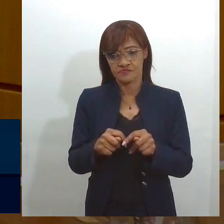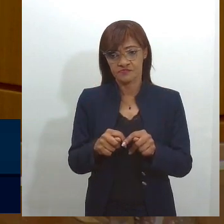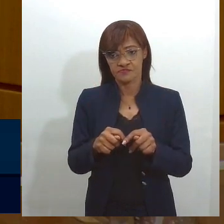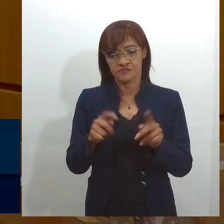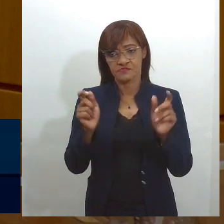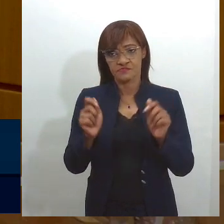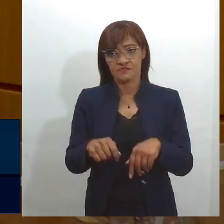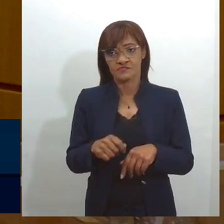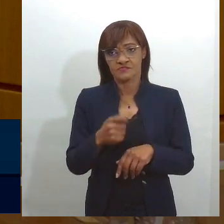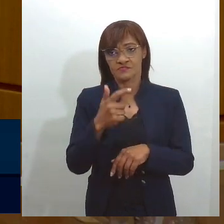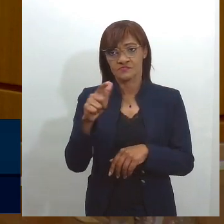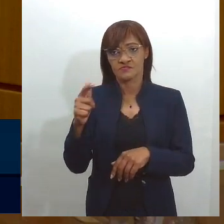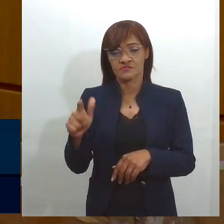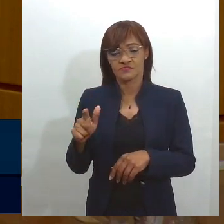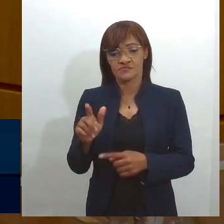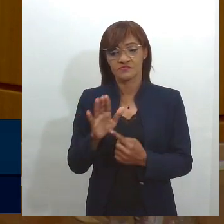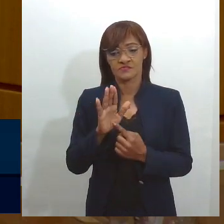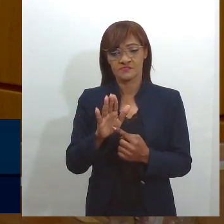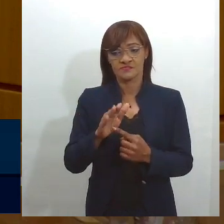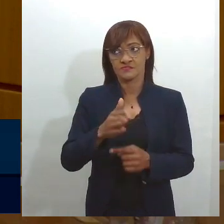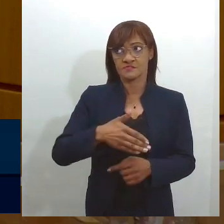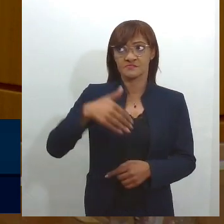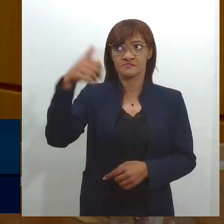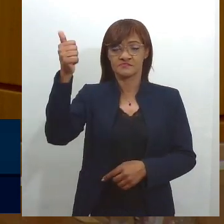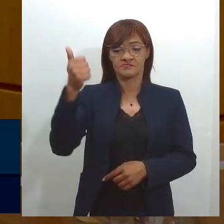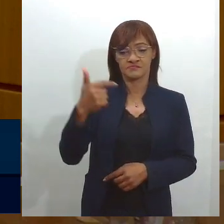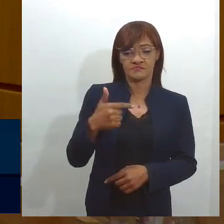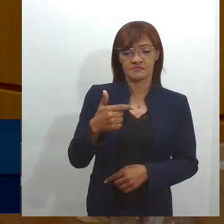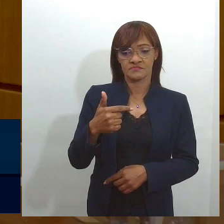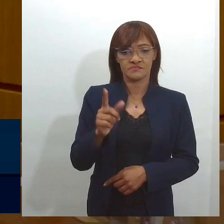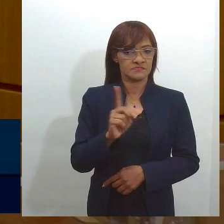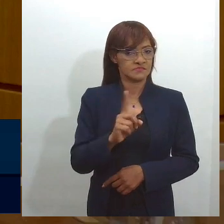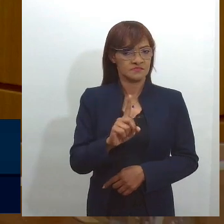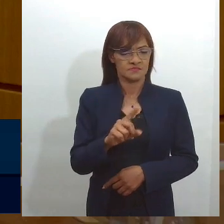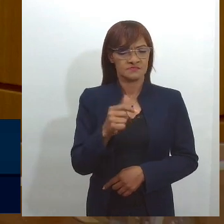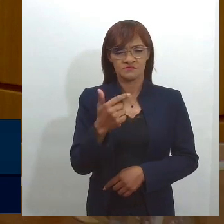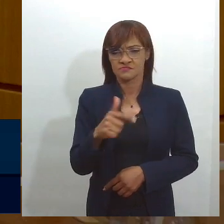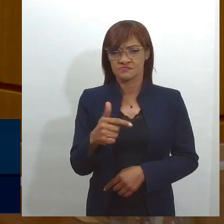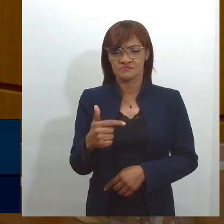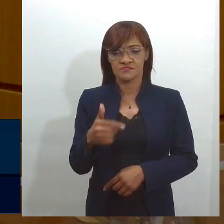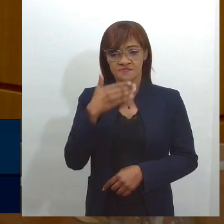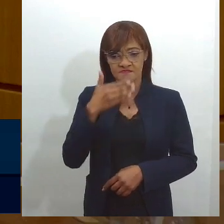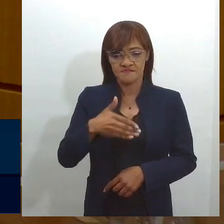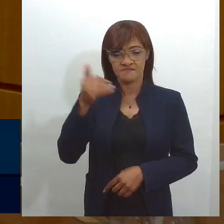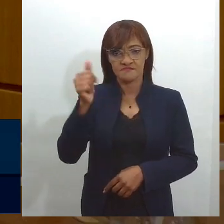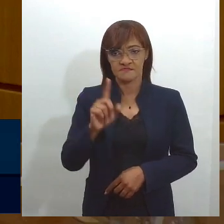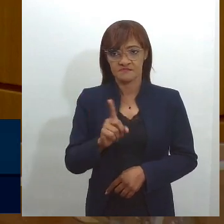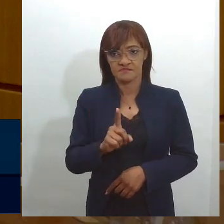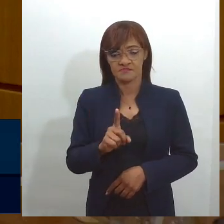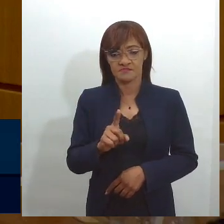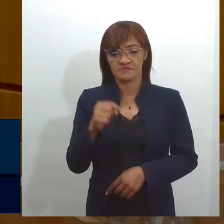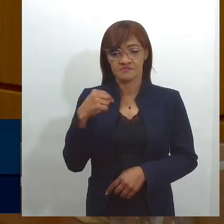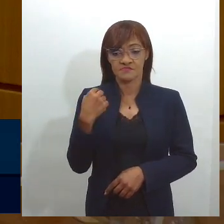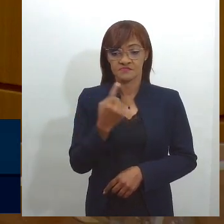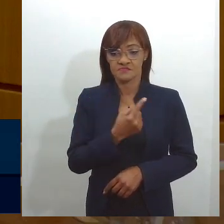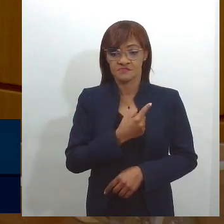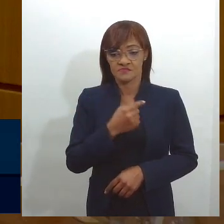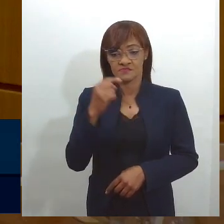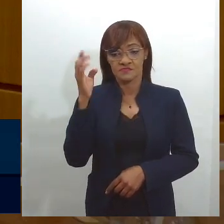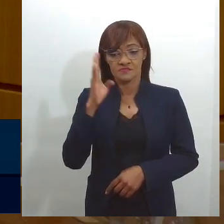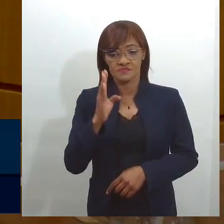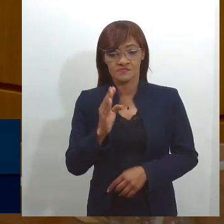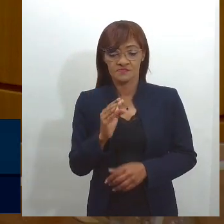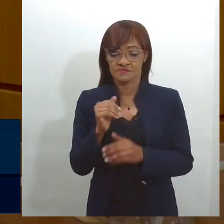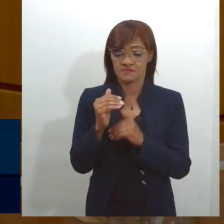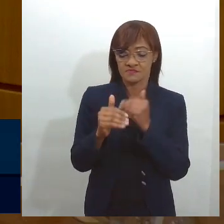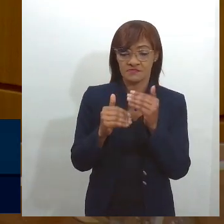gente. Não tem ninguém melhor do que o brasileiro. O brasileiro, ele é criativo, ele é bom de negócio e ele dá